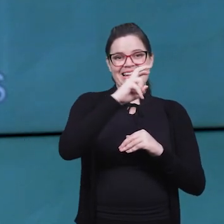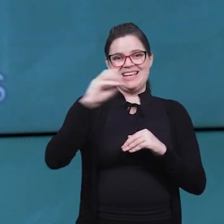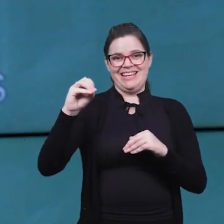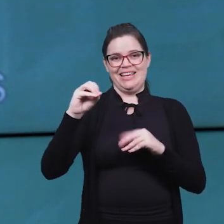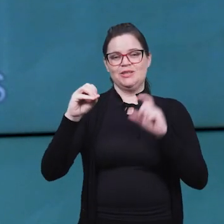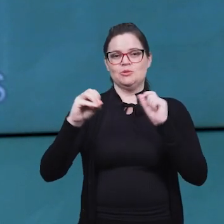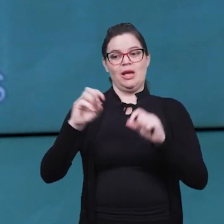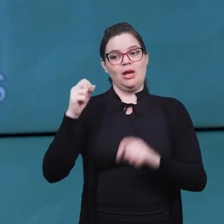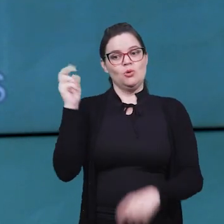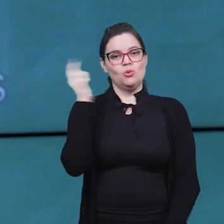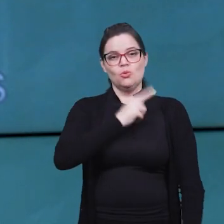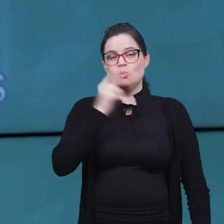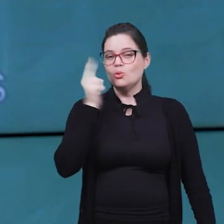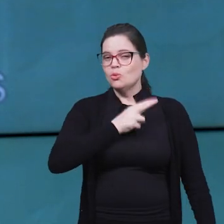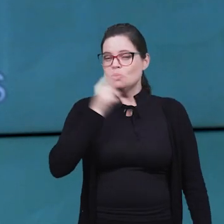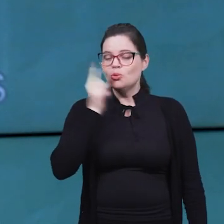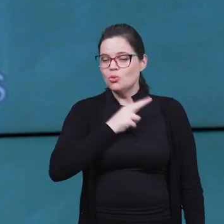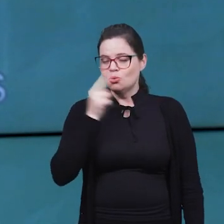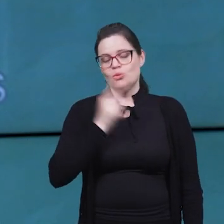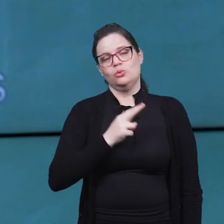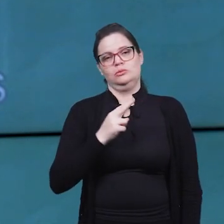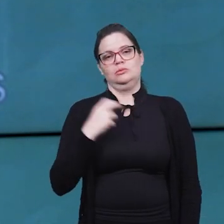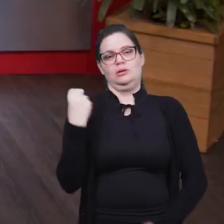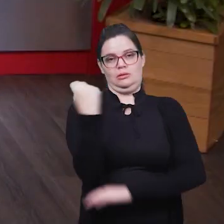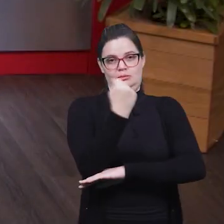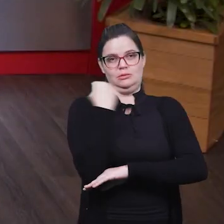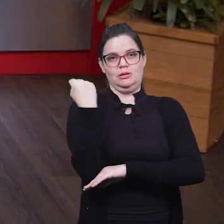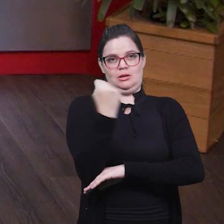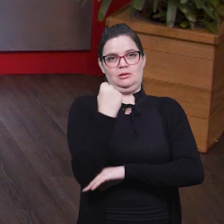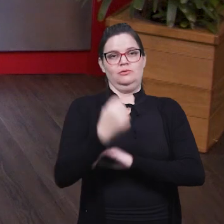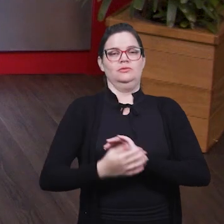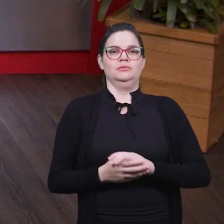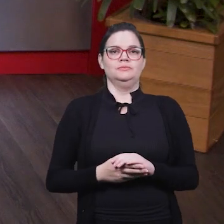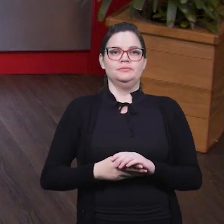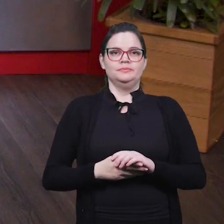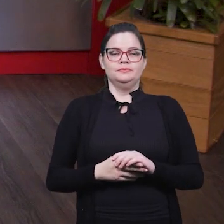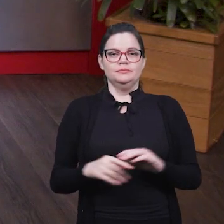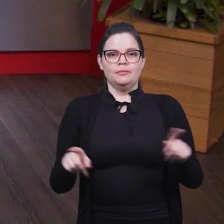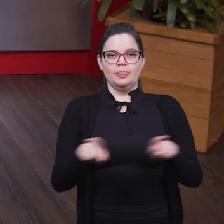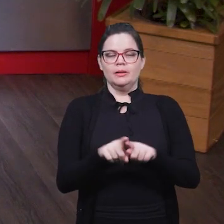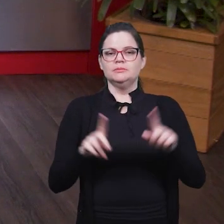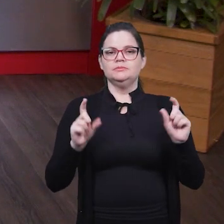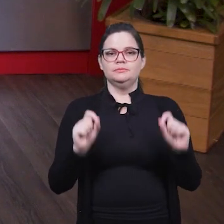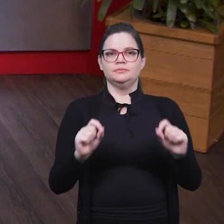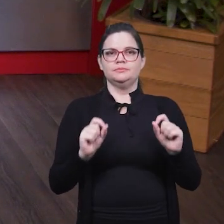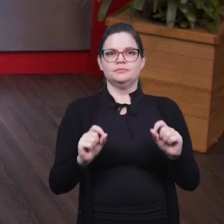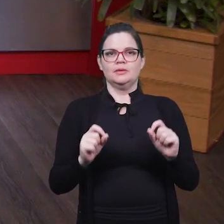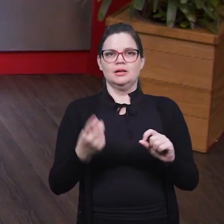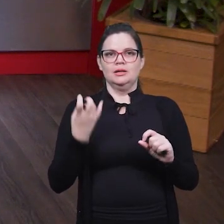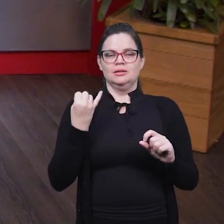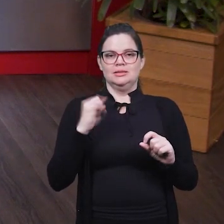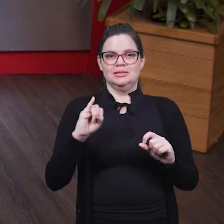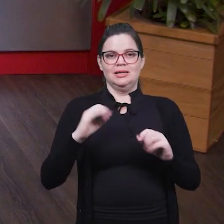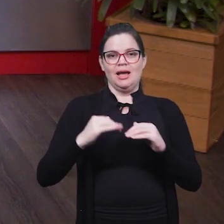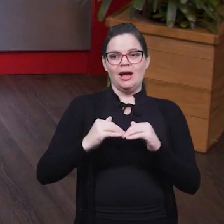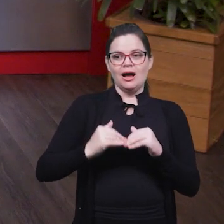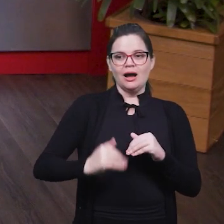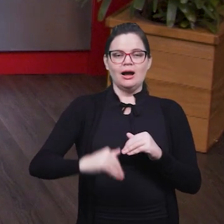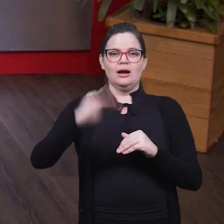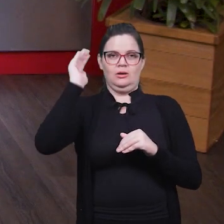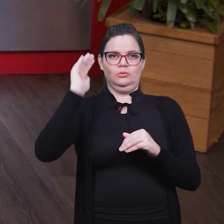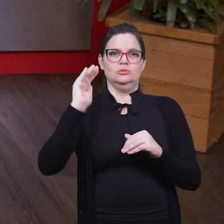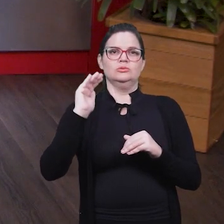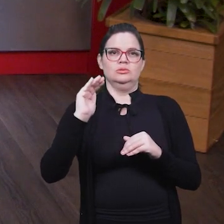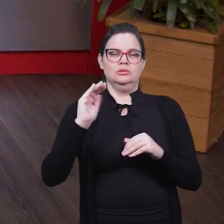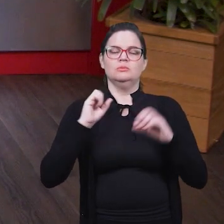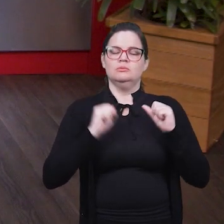considerados emergências médicas, mas ainda assim considerados altos